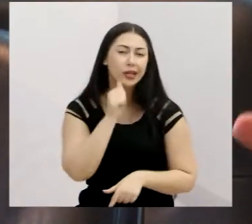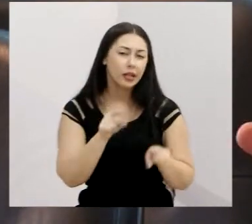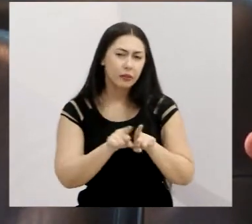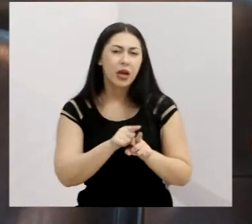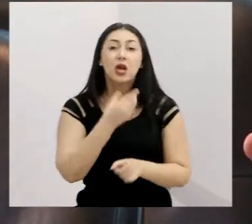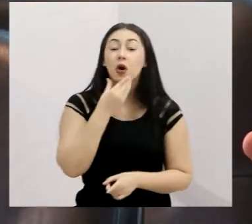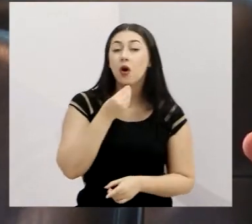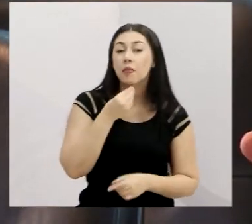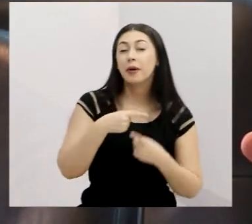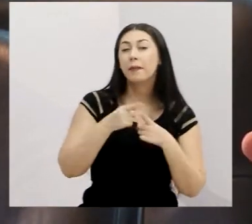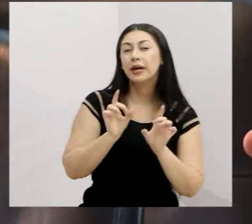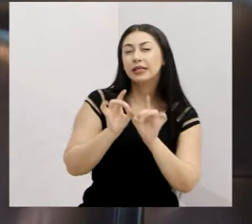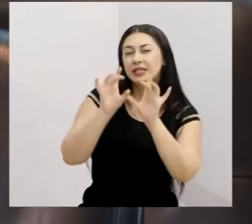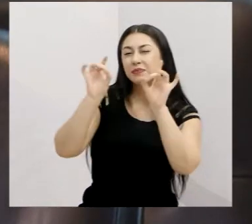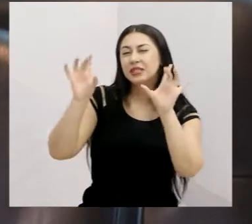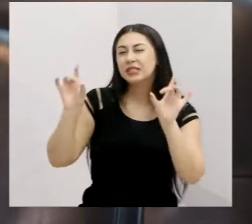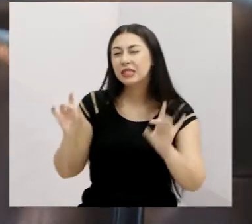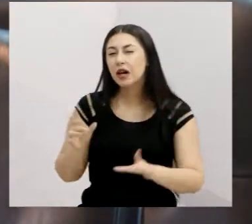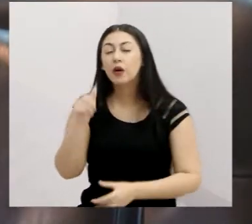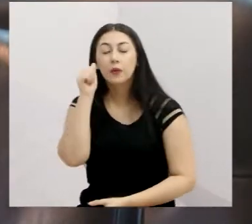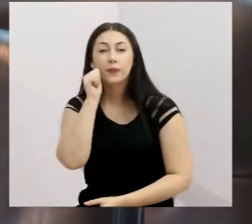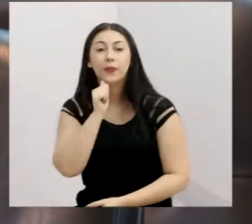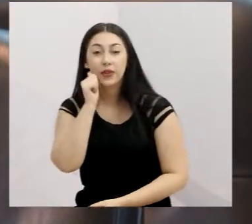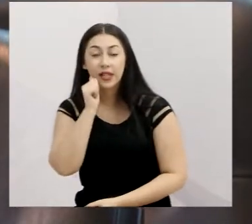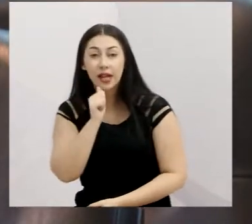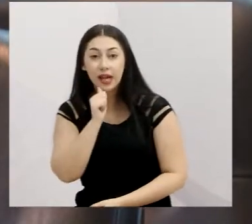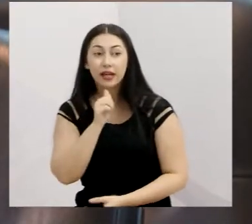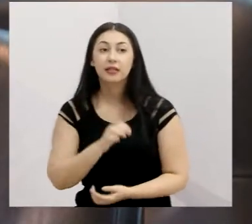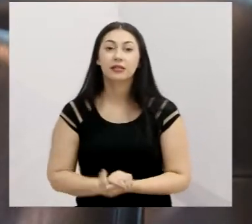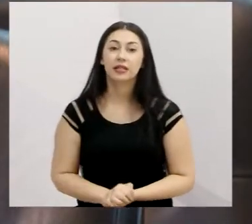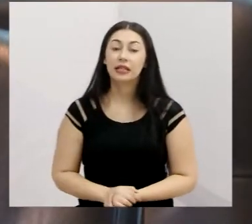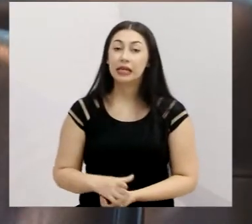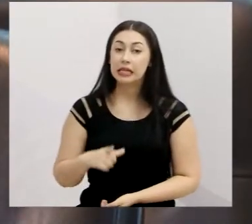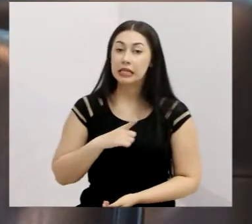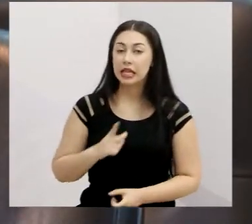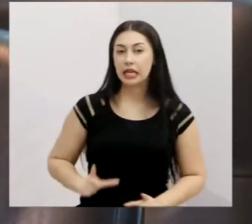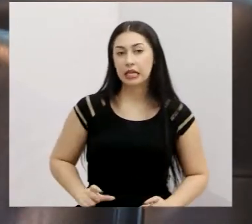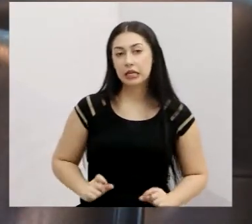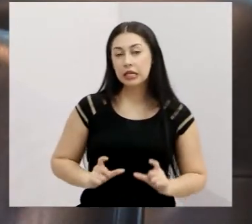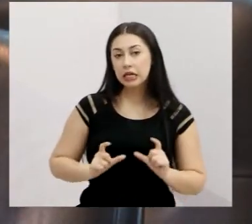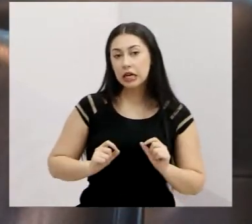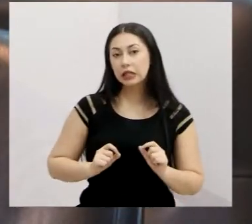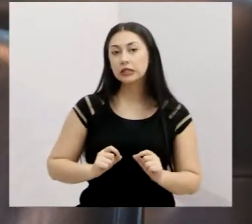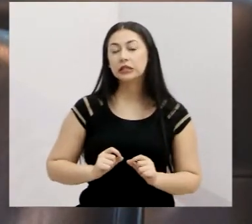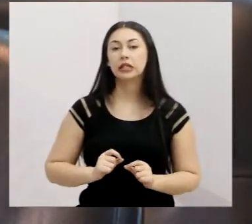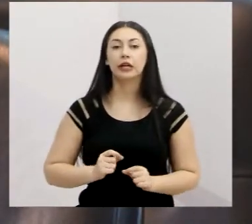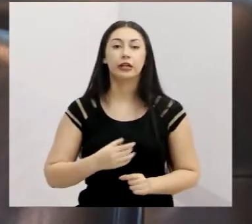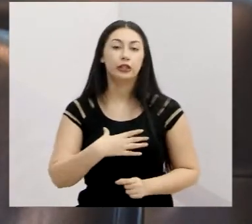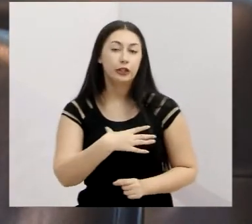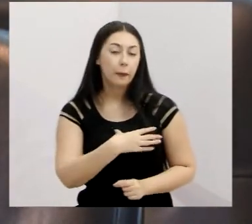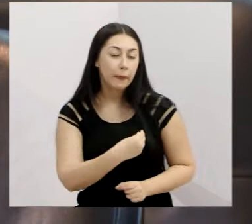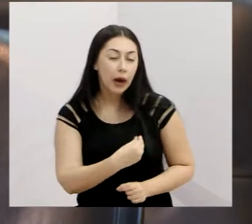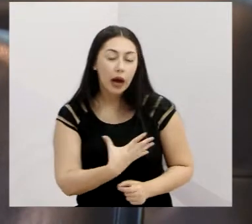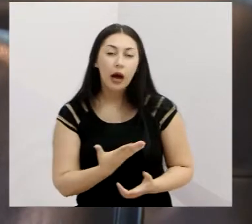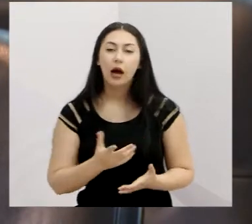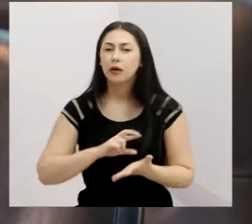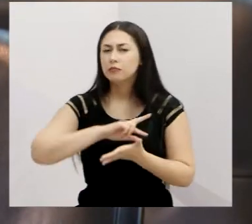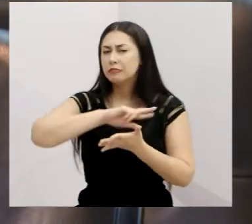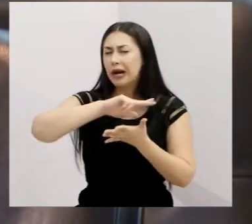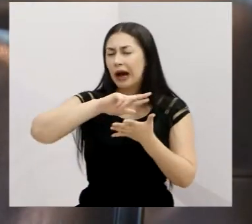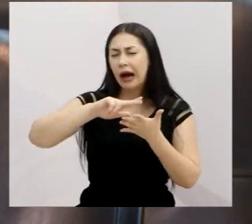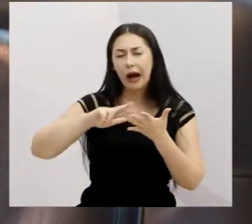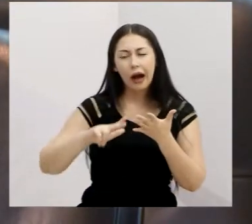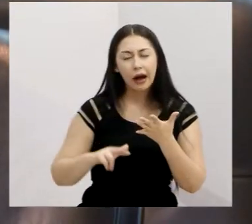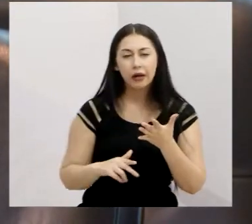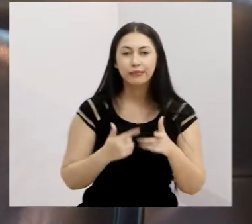e homens mais específica com a O que são mulheres que tem câncer de mama câncer de ovário vários tipos de